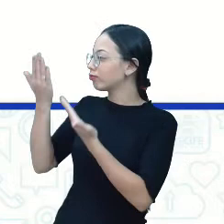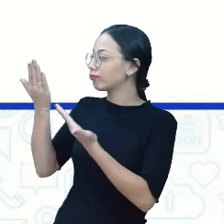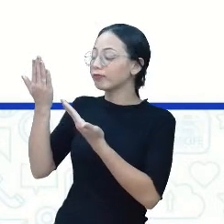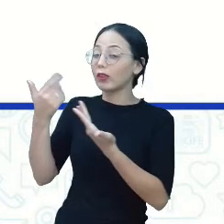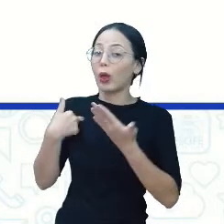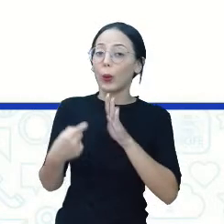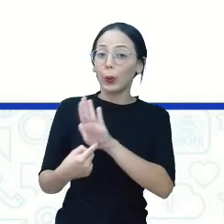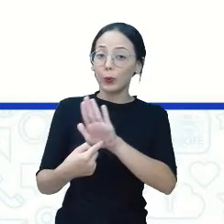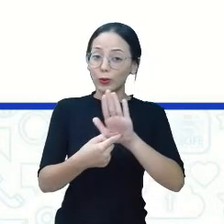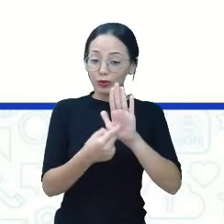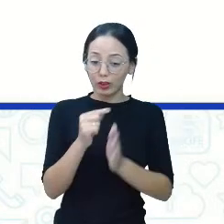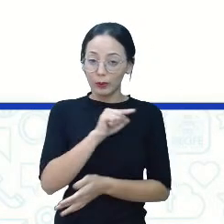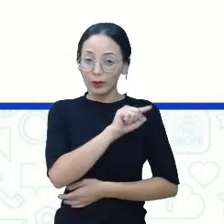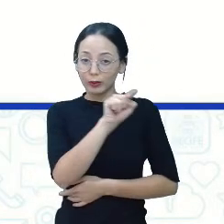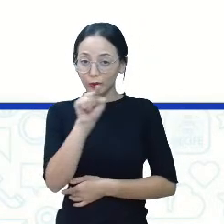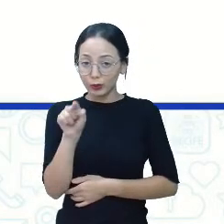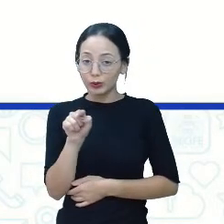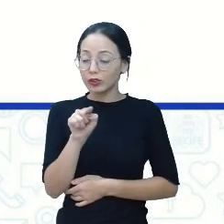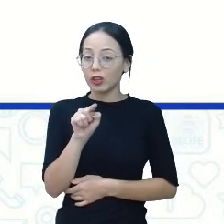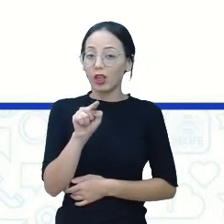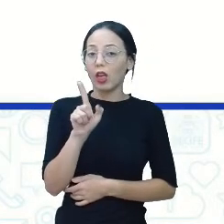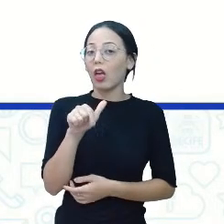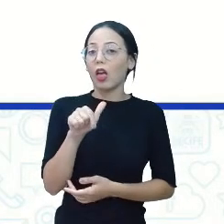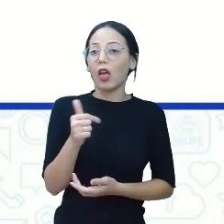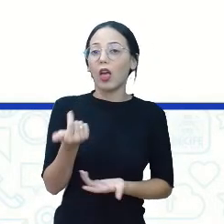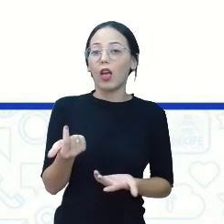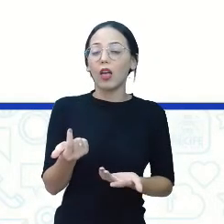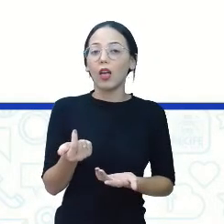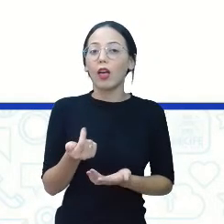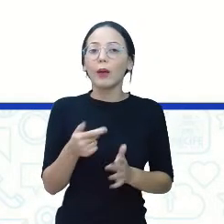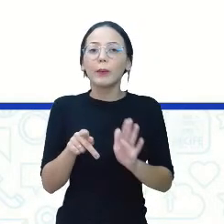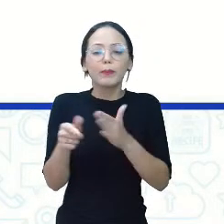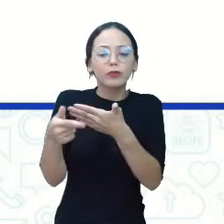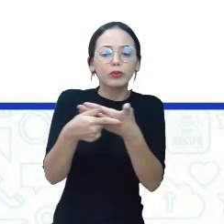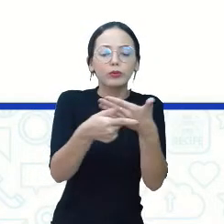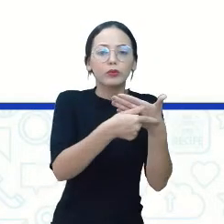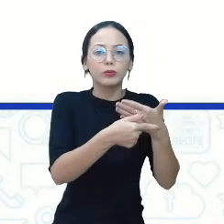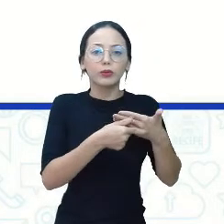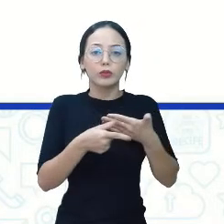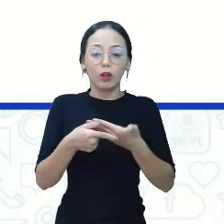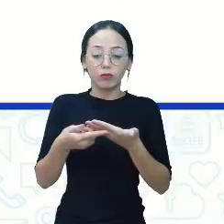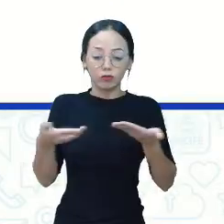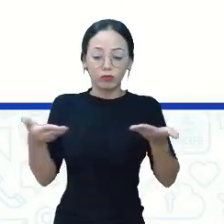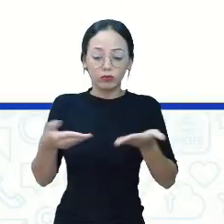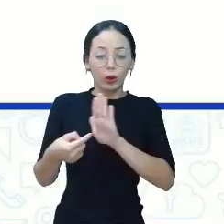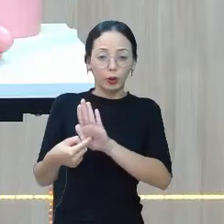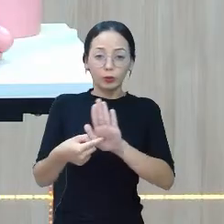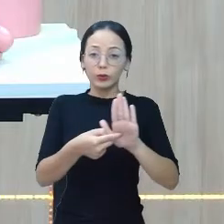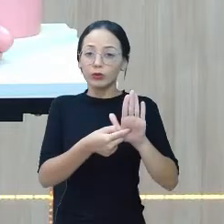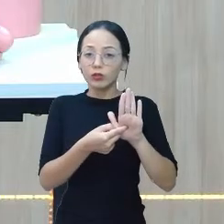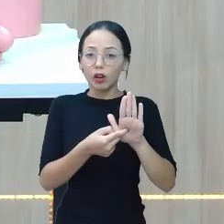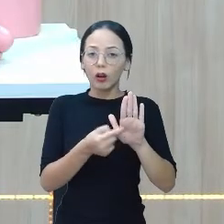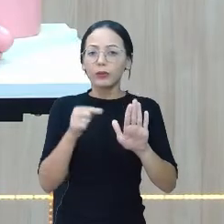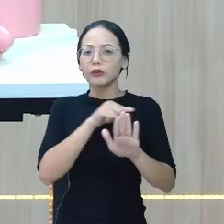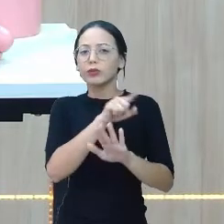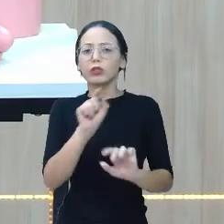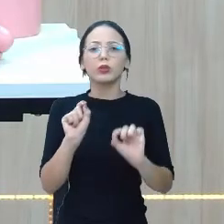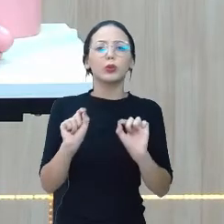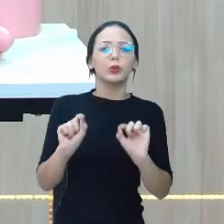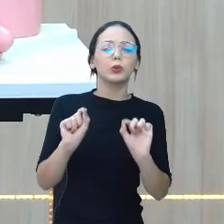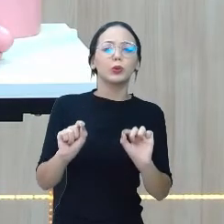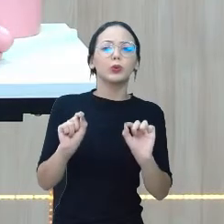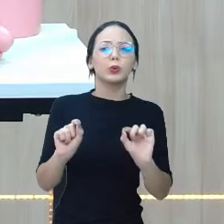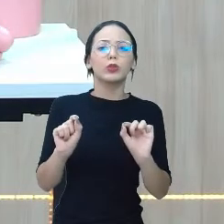Eu mostrei para vocês a questão da função. E agora, eu estou trazendo para vocês a questão